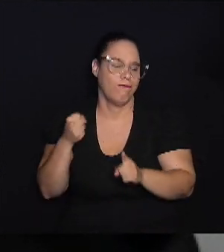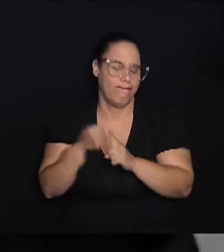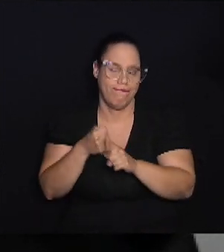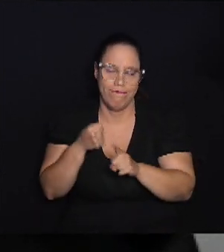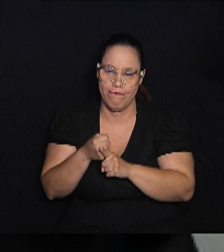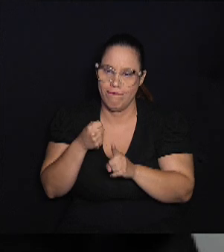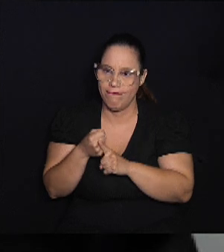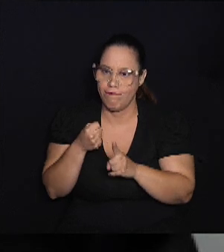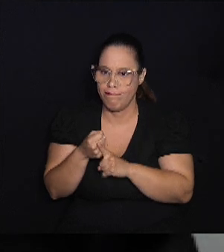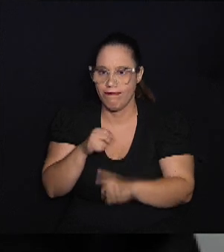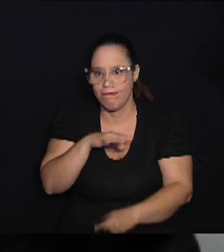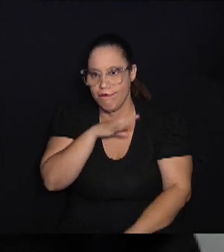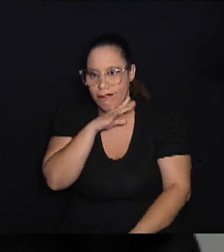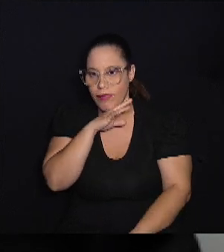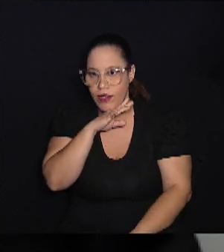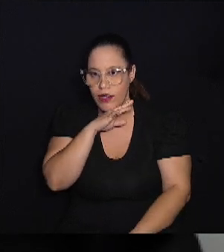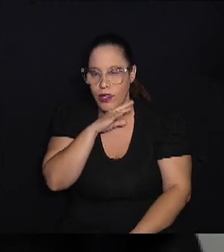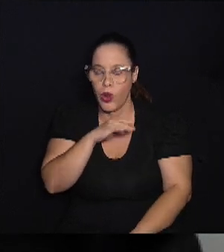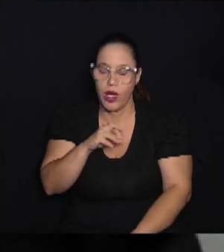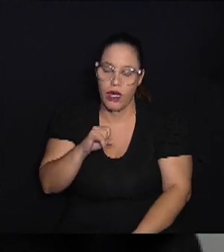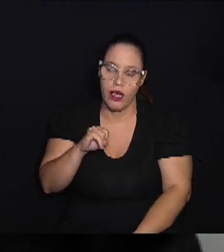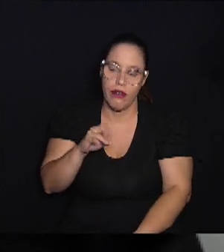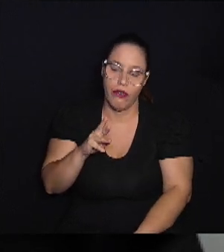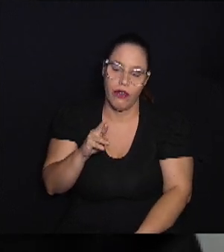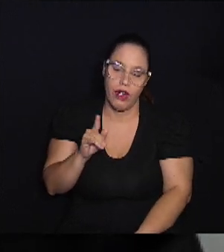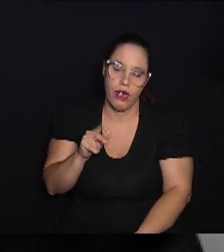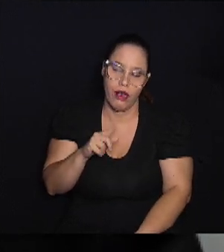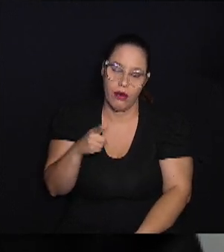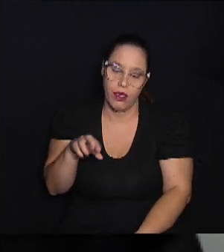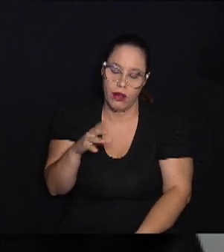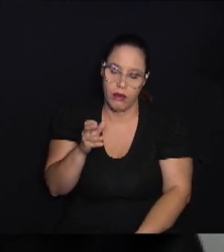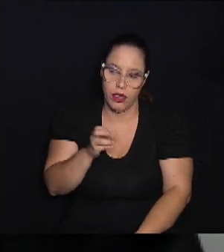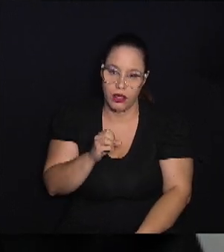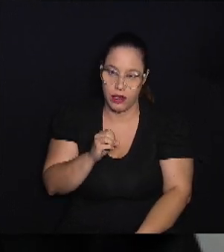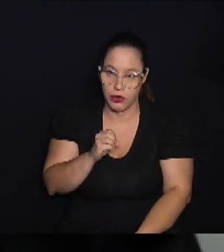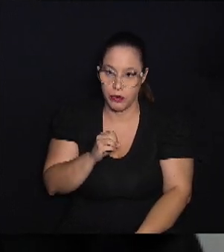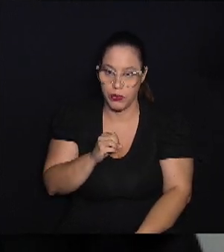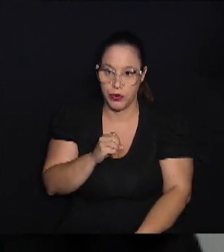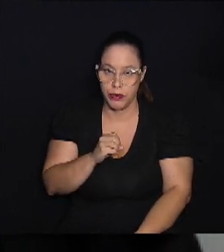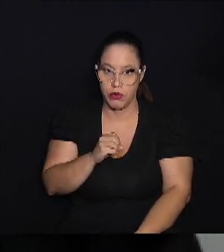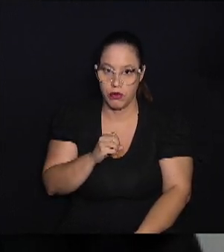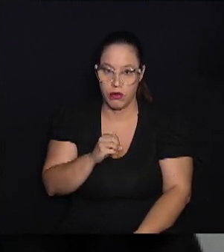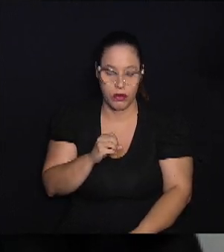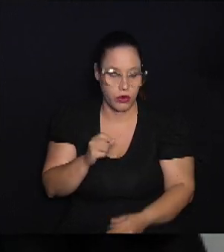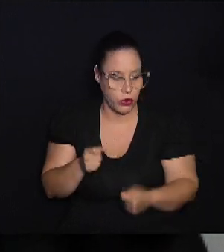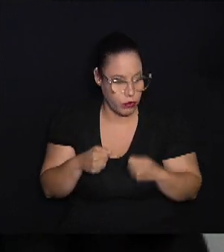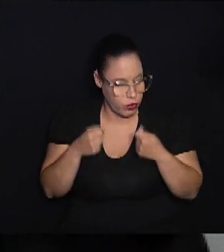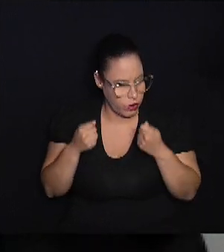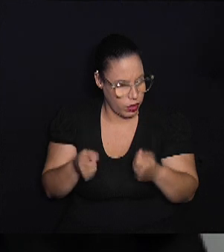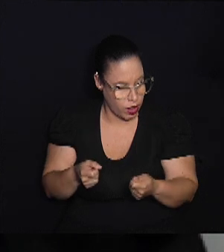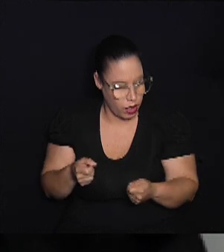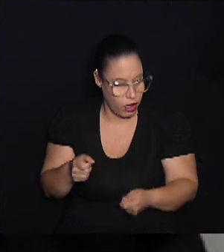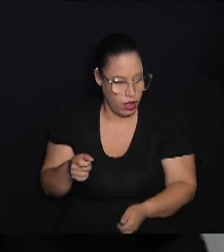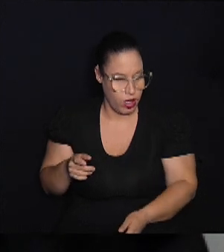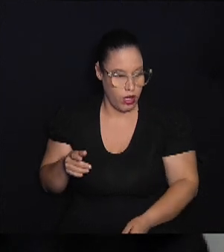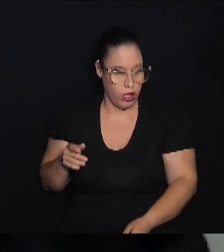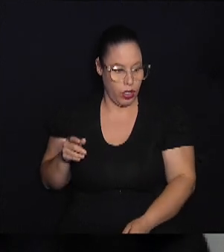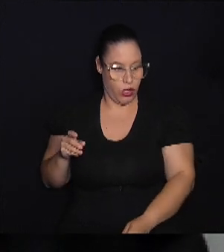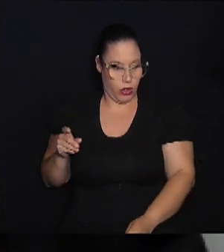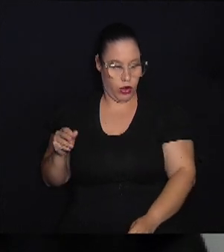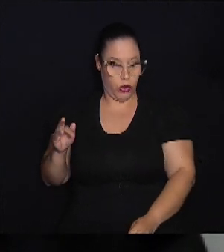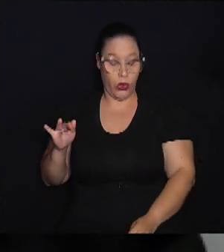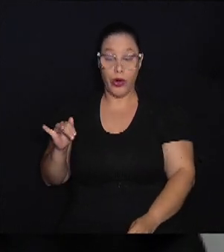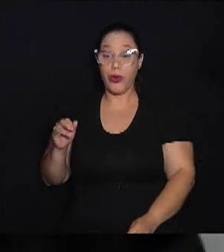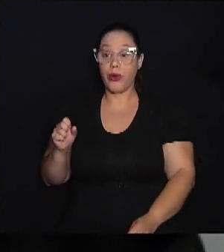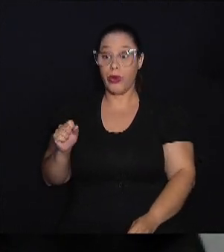essa parte de inflamação, porque eles normalmente contêm muita gordura saturada ou gordura